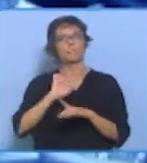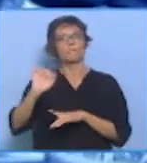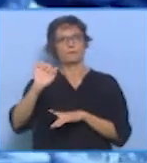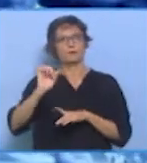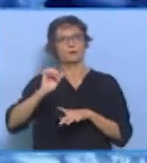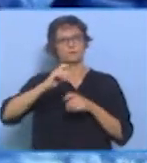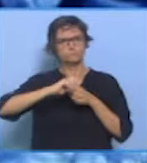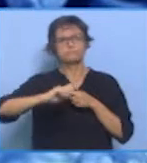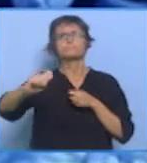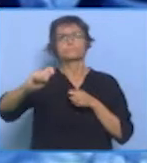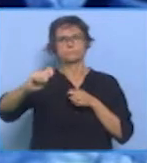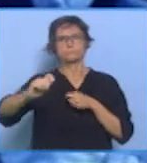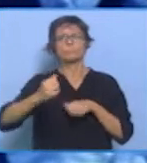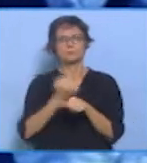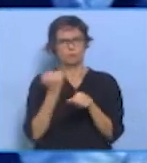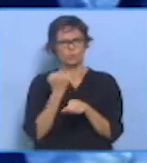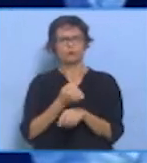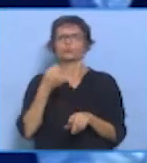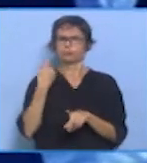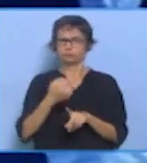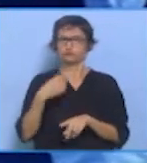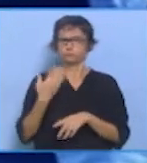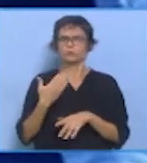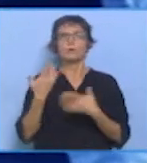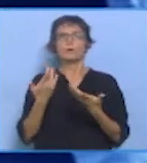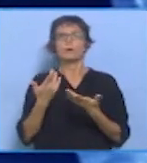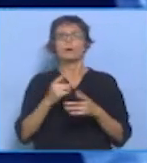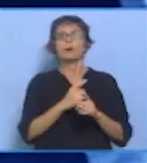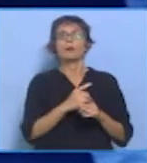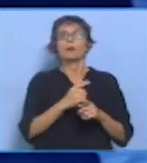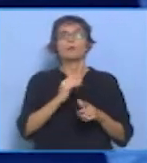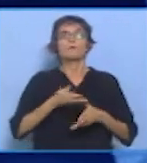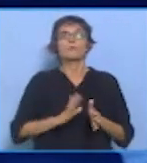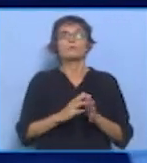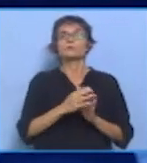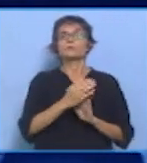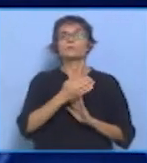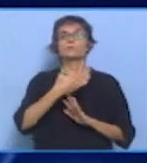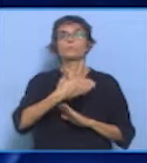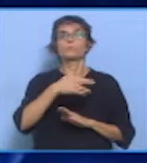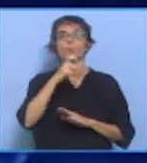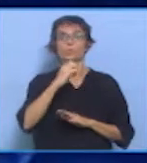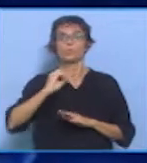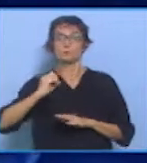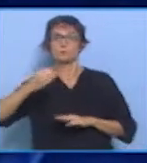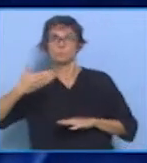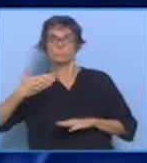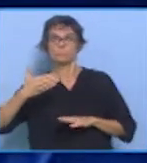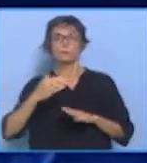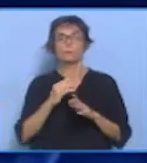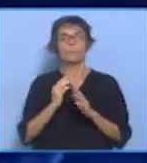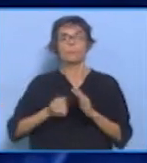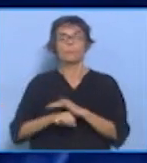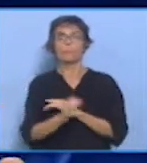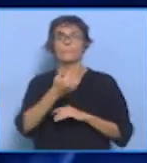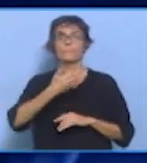profícua. Ele nasceu em 1801 e morreu em 1890, portanto é um homem do século XIX, percorre